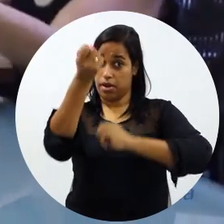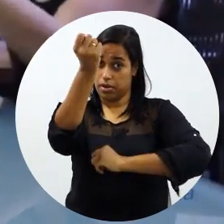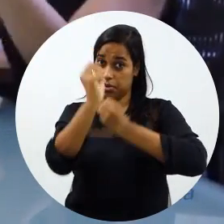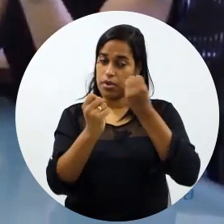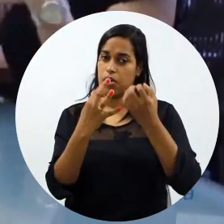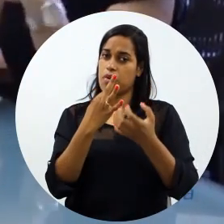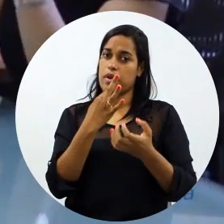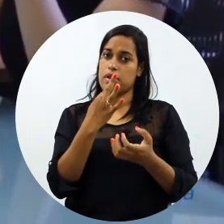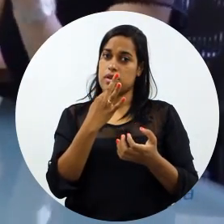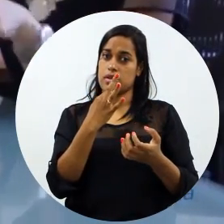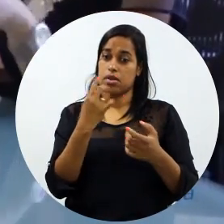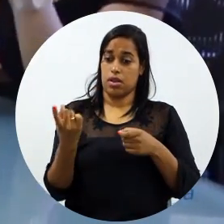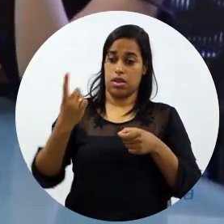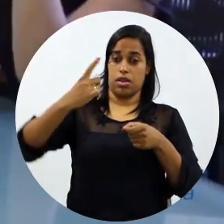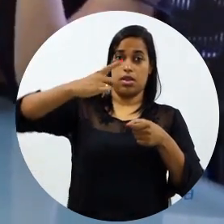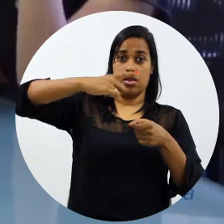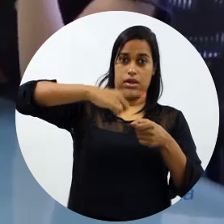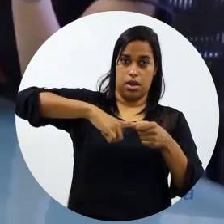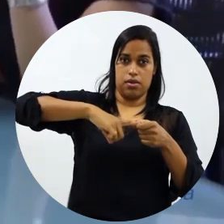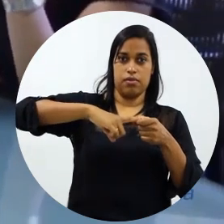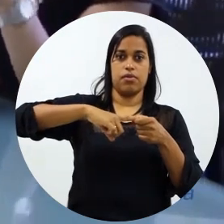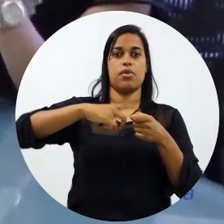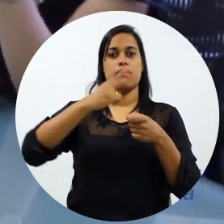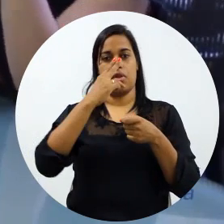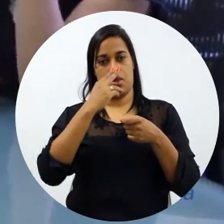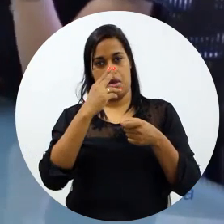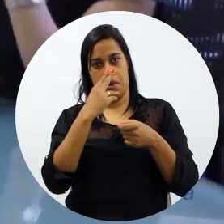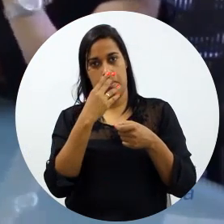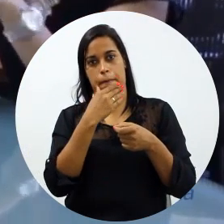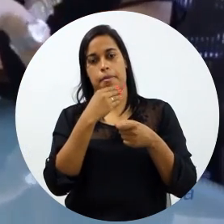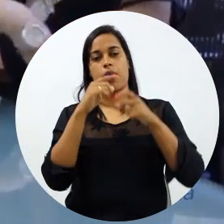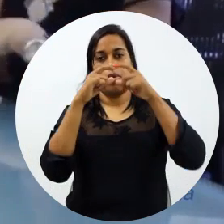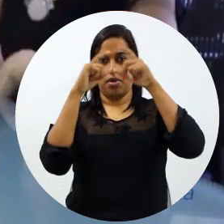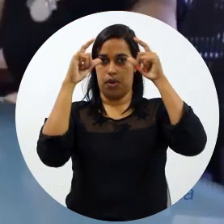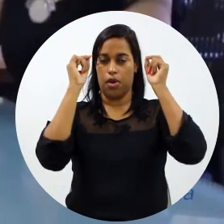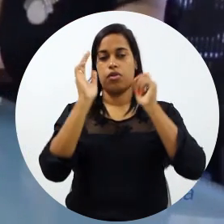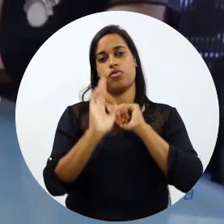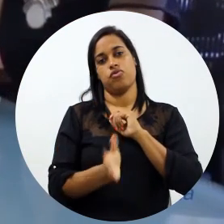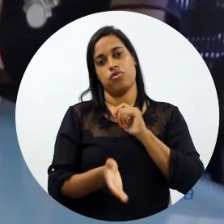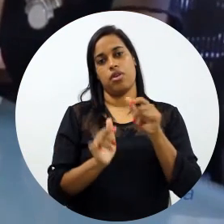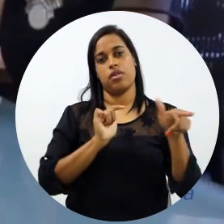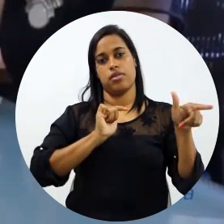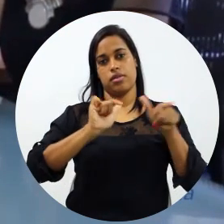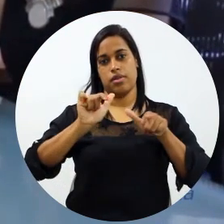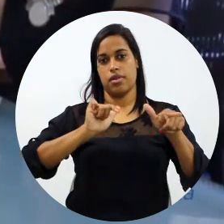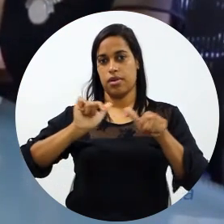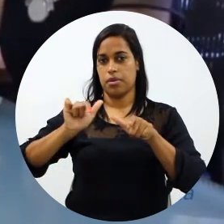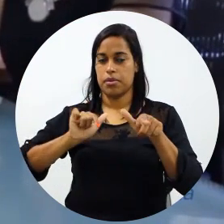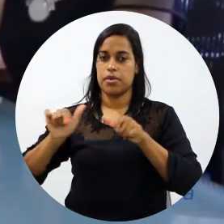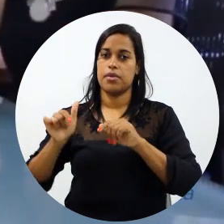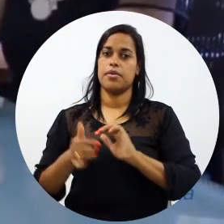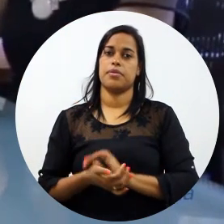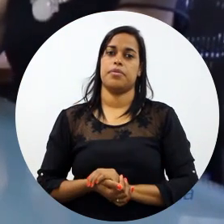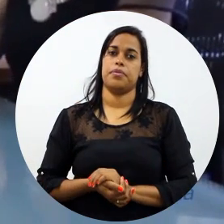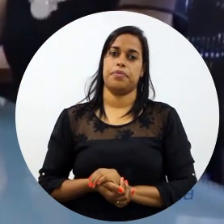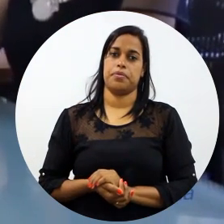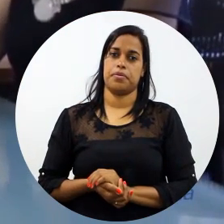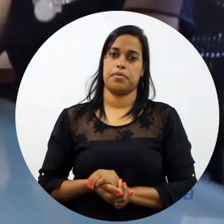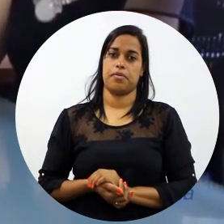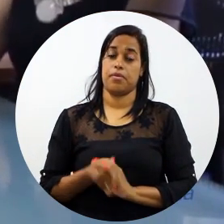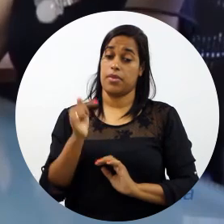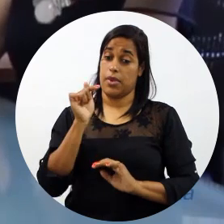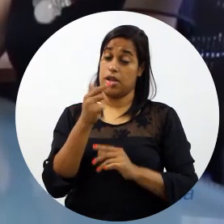construção, na volta passamos lá, tava aquele mesmo rapaz com óculos já, trabalhando e tudo mais. Então assim, essa é